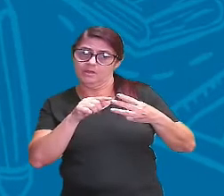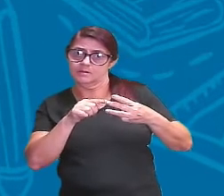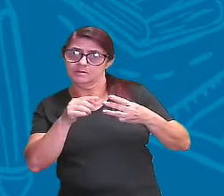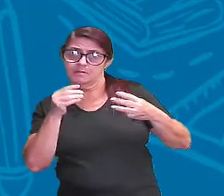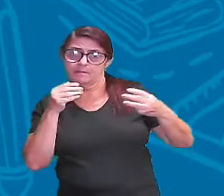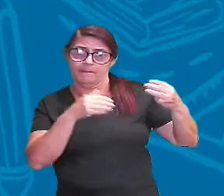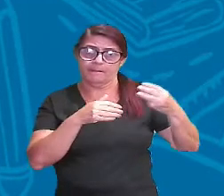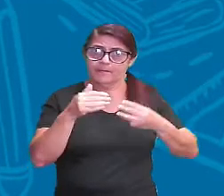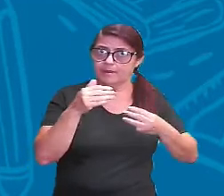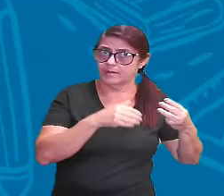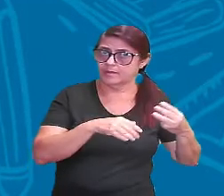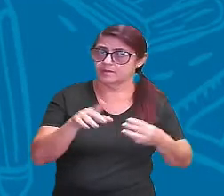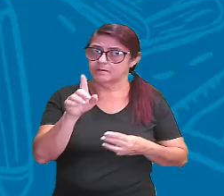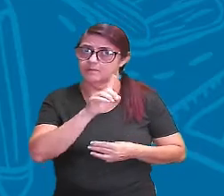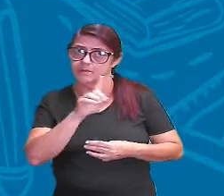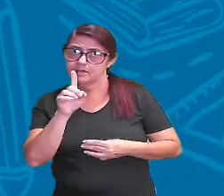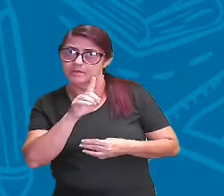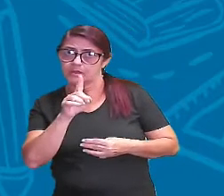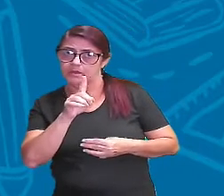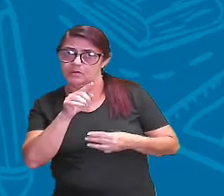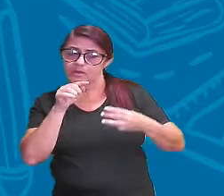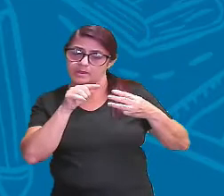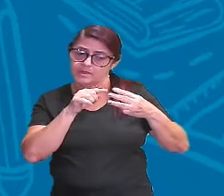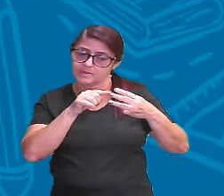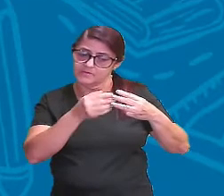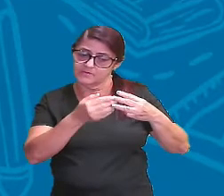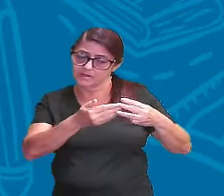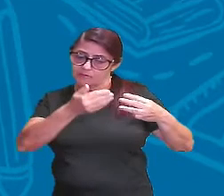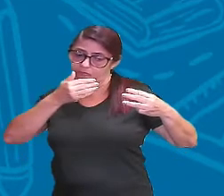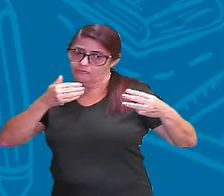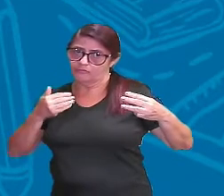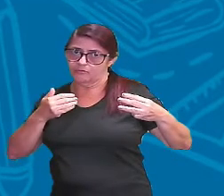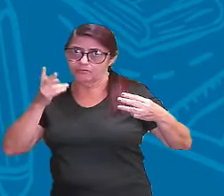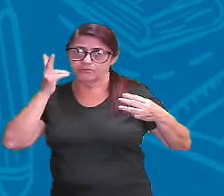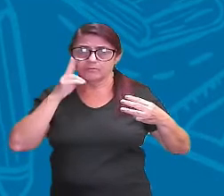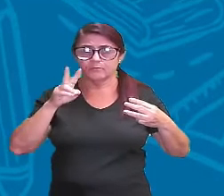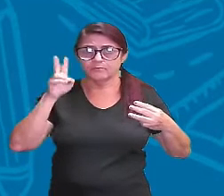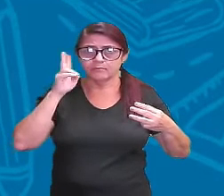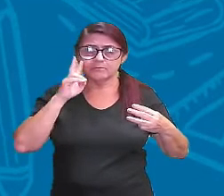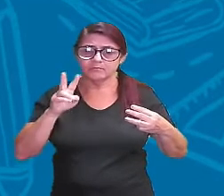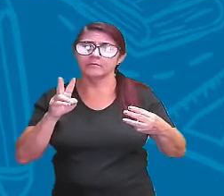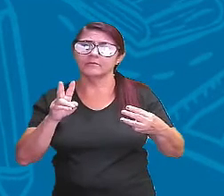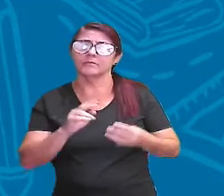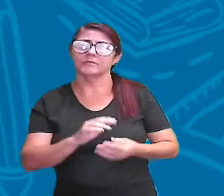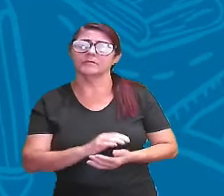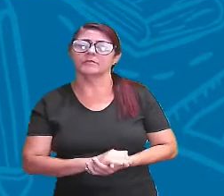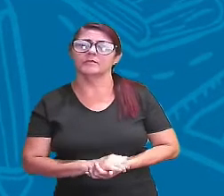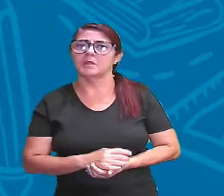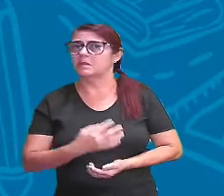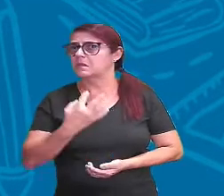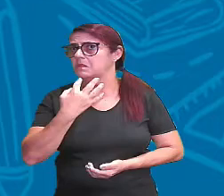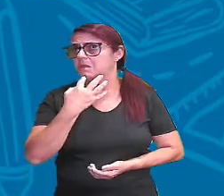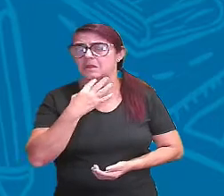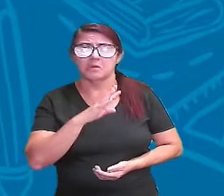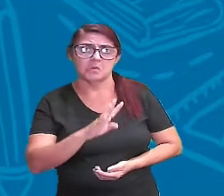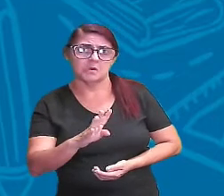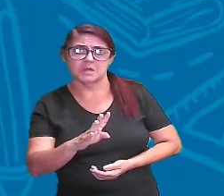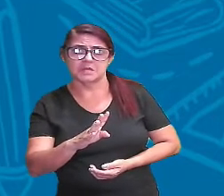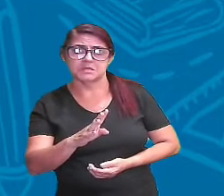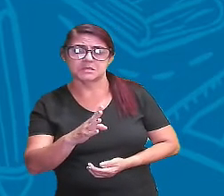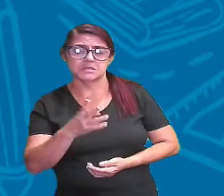da história. É alguém que fica fora da história, tá? Nenhum personagem conhece nem cita ele